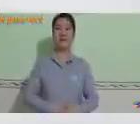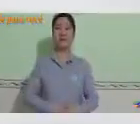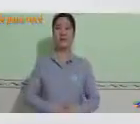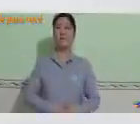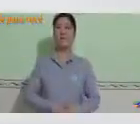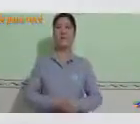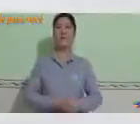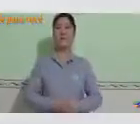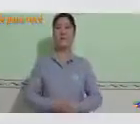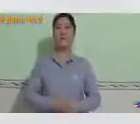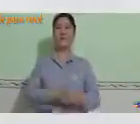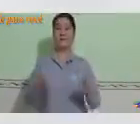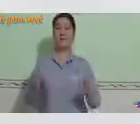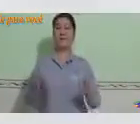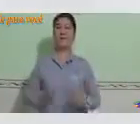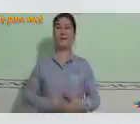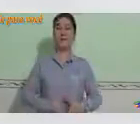Por exemplo,